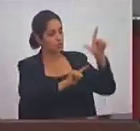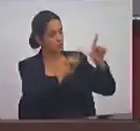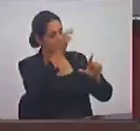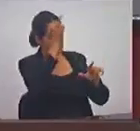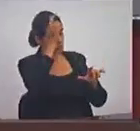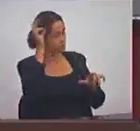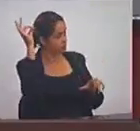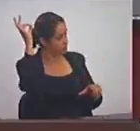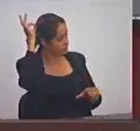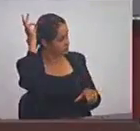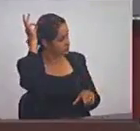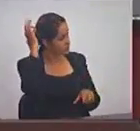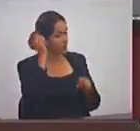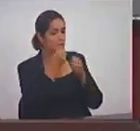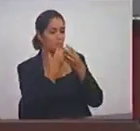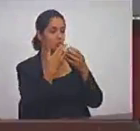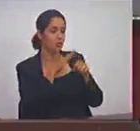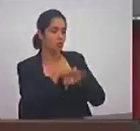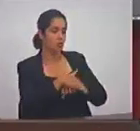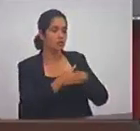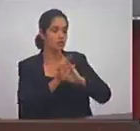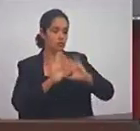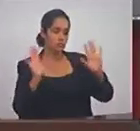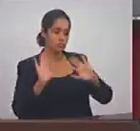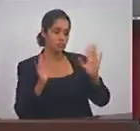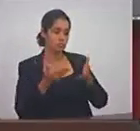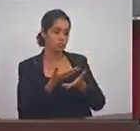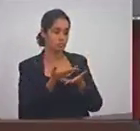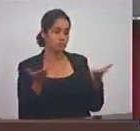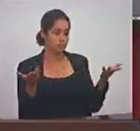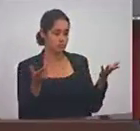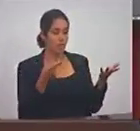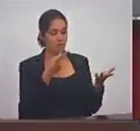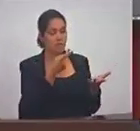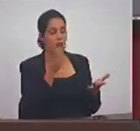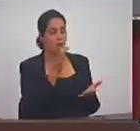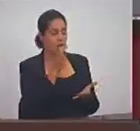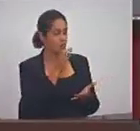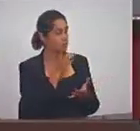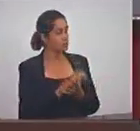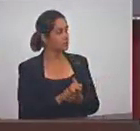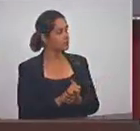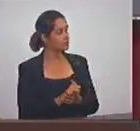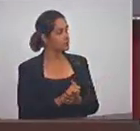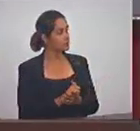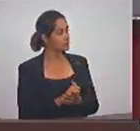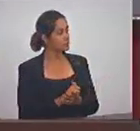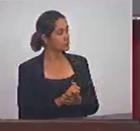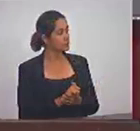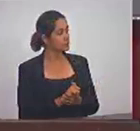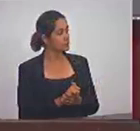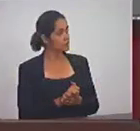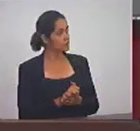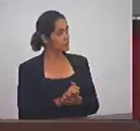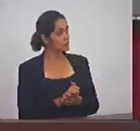Unifev, boa noite a todos. Minha passagem é rápida, senhor presidente. Apenas dizer aqui que nós, com